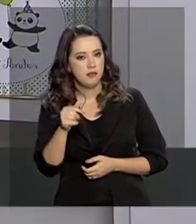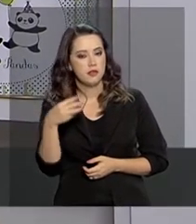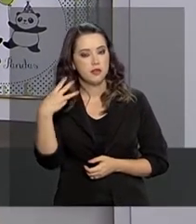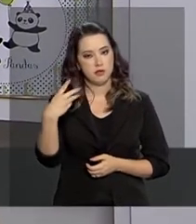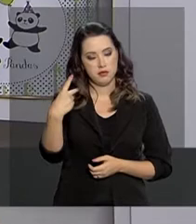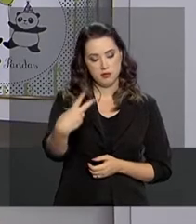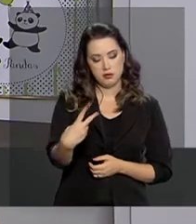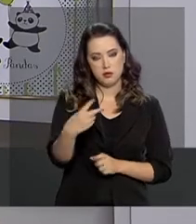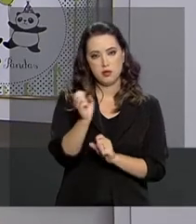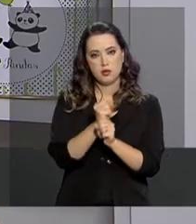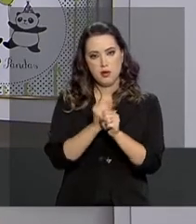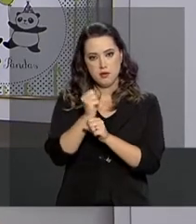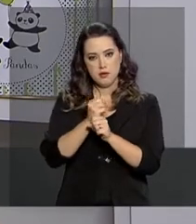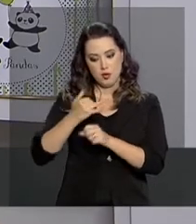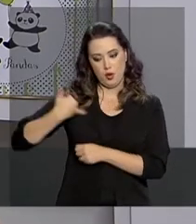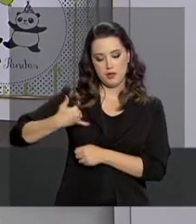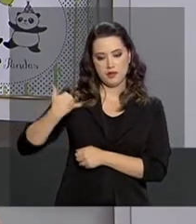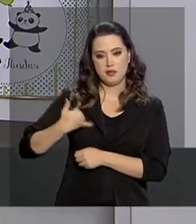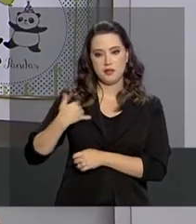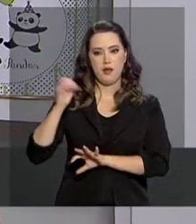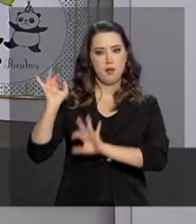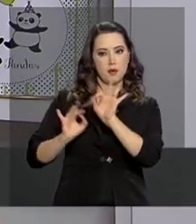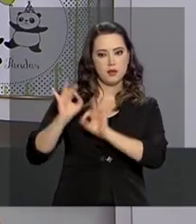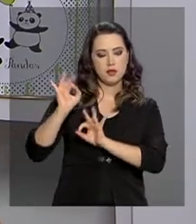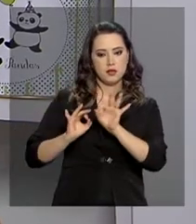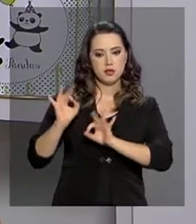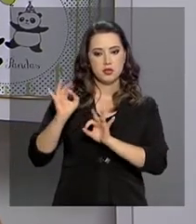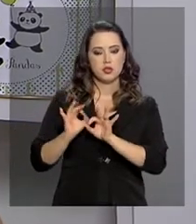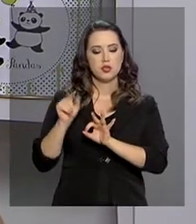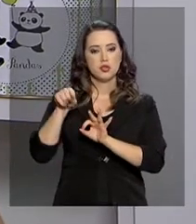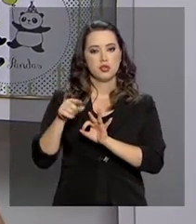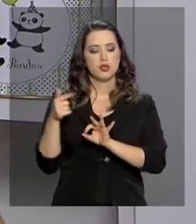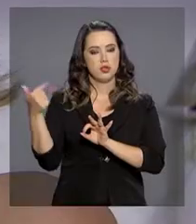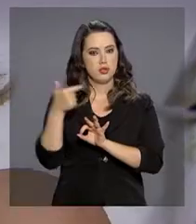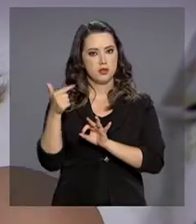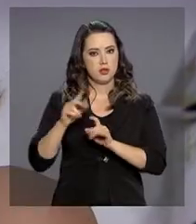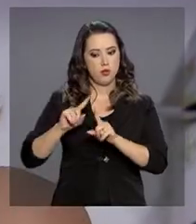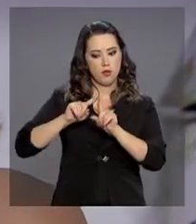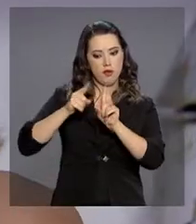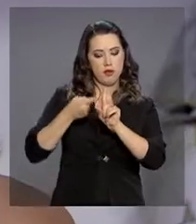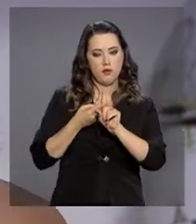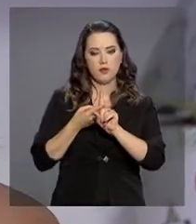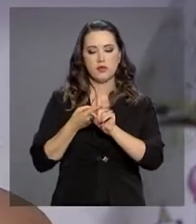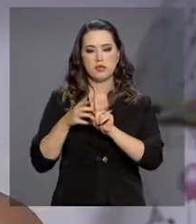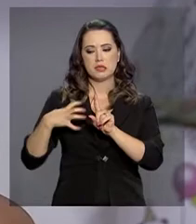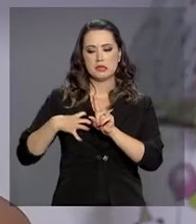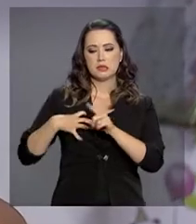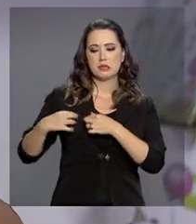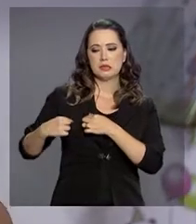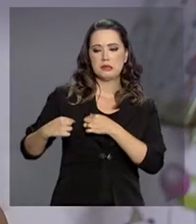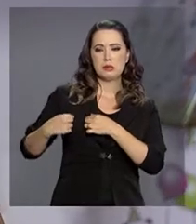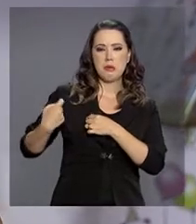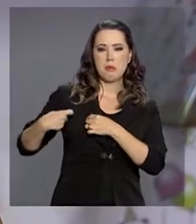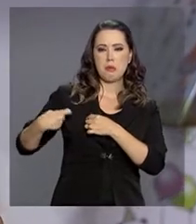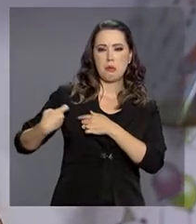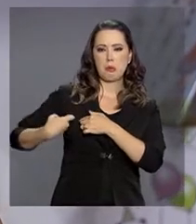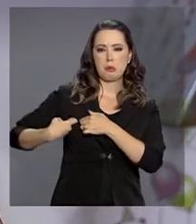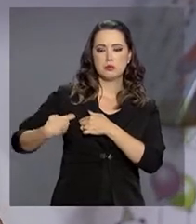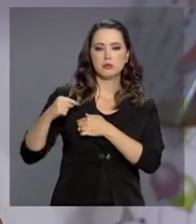e estava planejando a segunda gravidez quando sentiu uma rigidez no seio procurar um médico e veio o diagnóstico